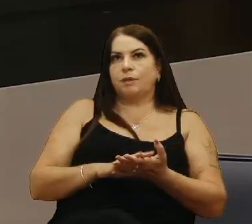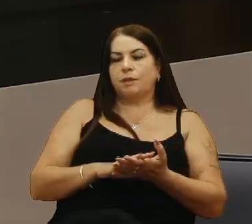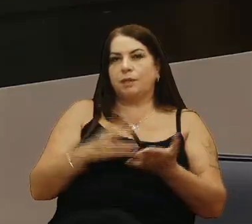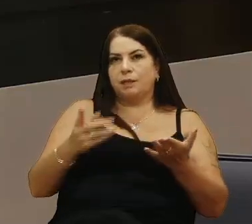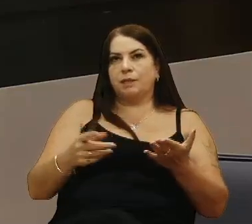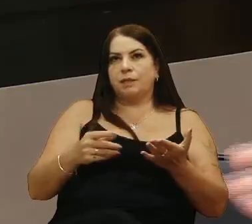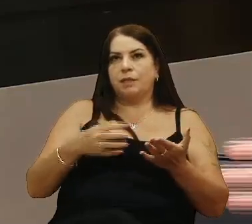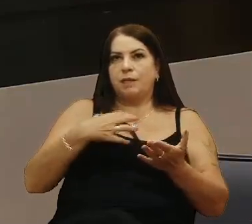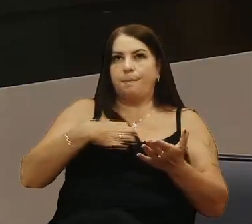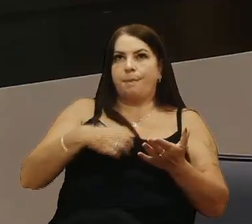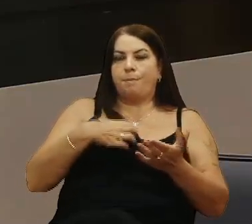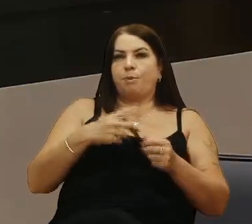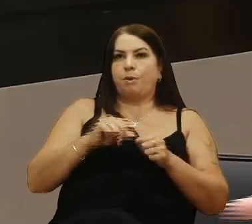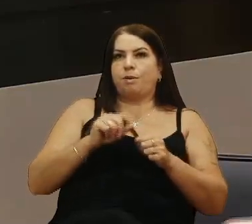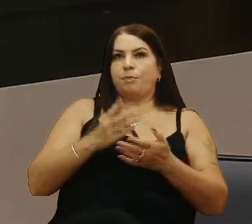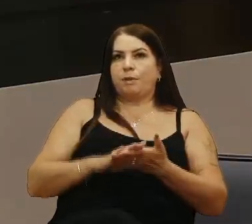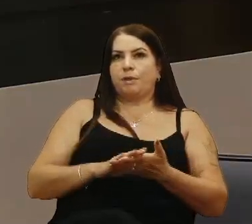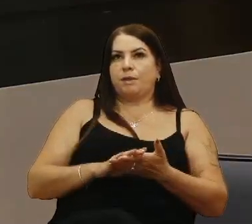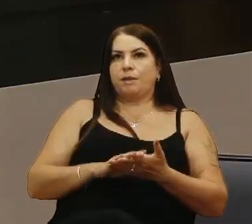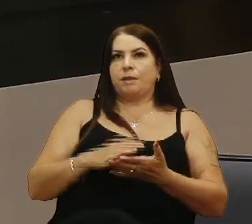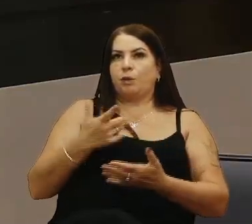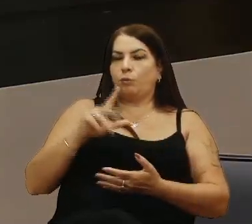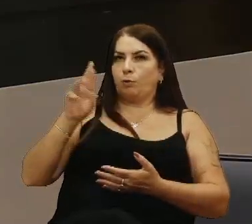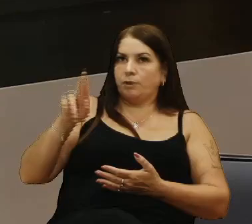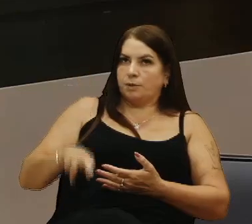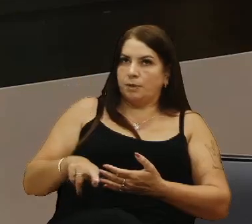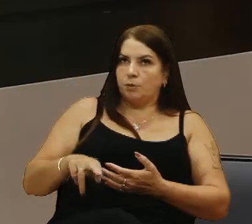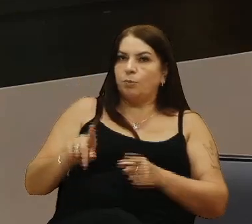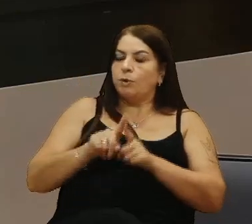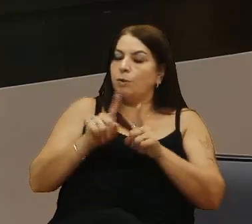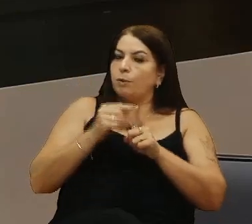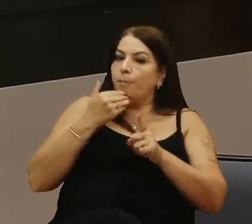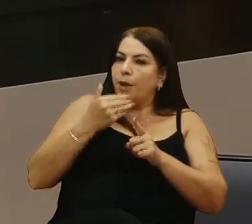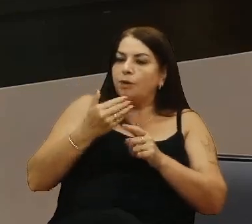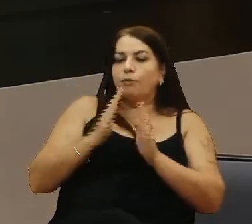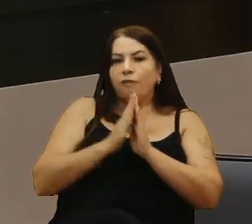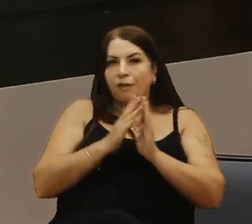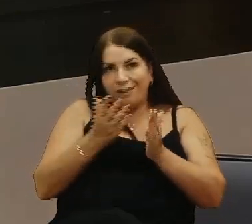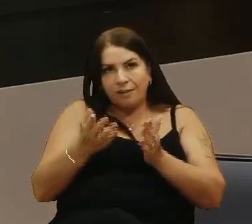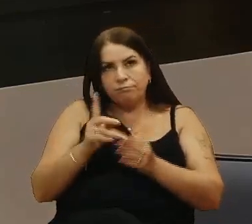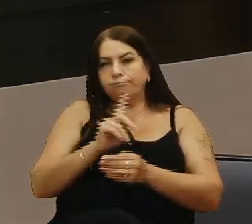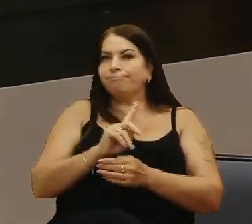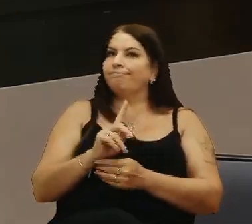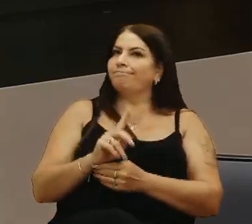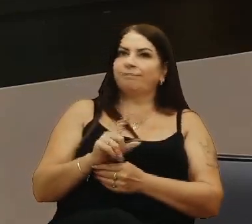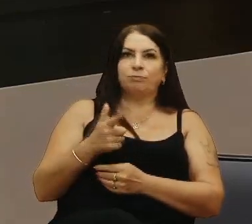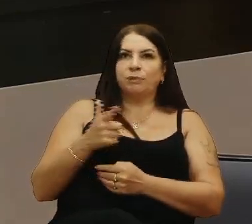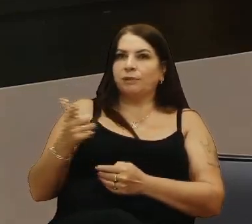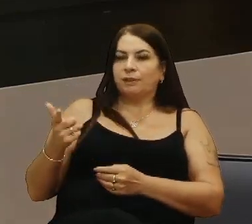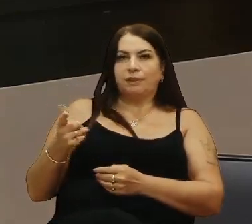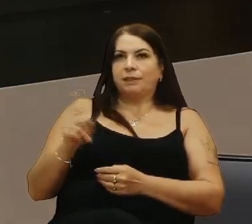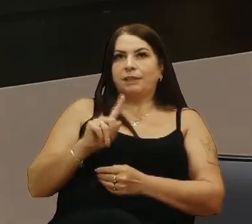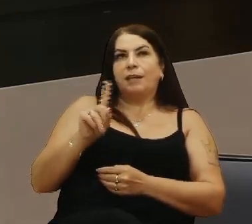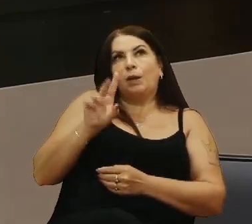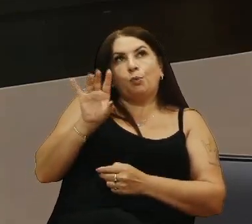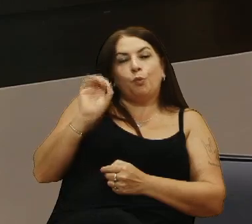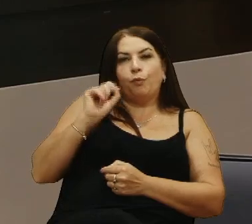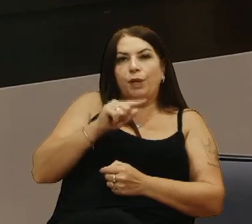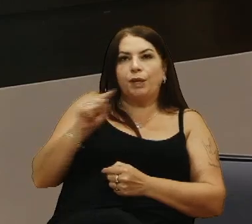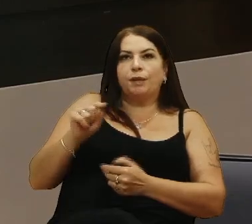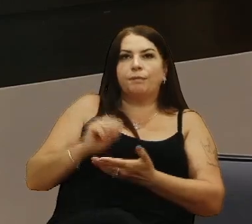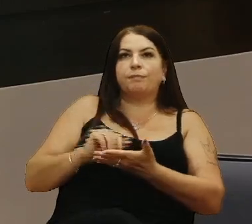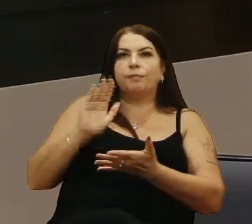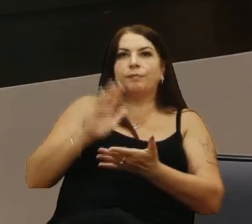eu revoltado, eles dizem que eu tô sem razão. Mas quando a gente pede numa boa, aí a gente não tem, ninguém nos escuta, né? Então, uma parte,